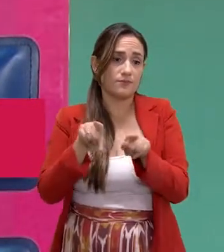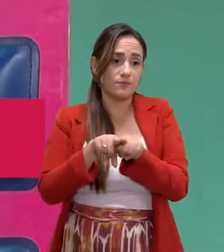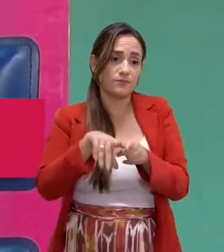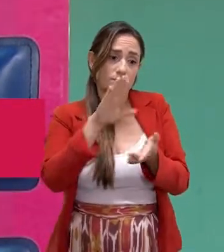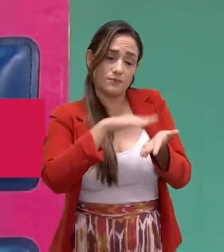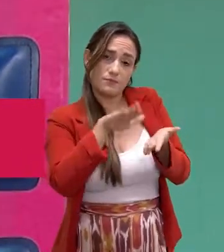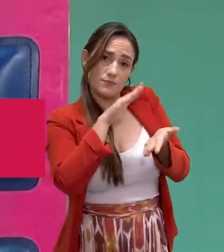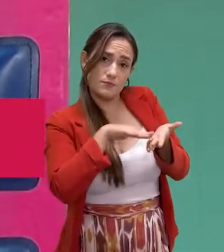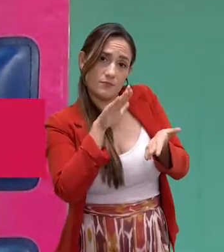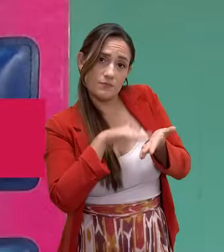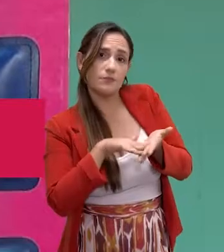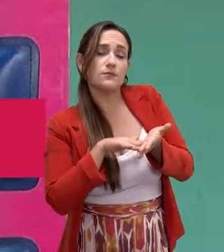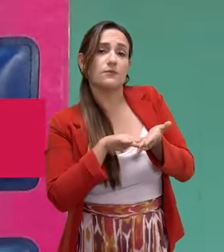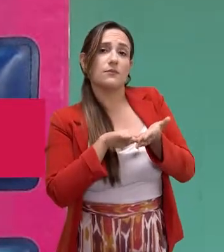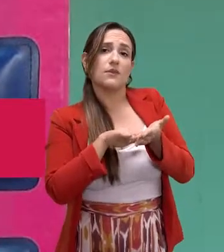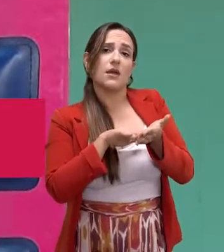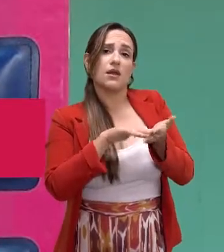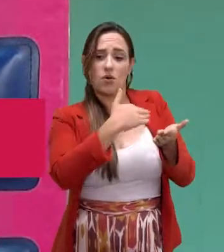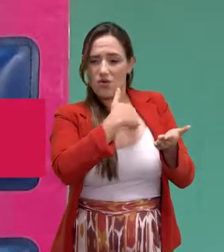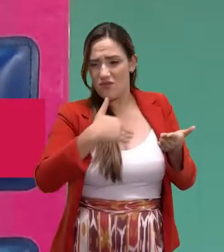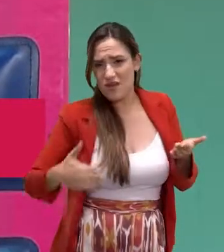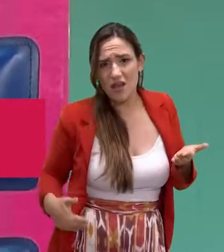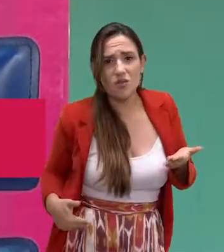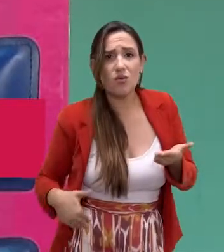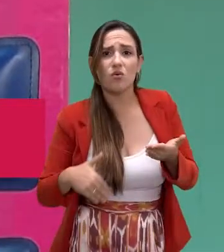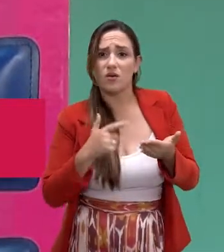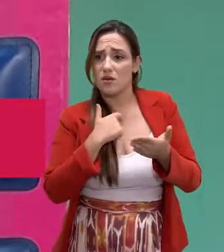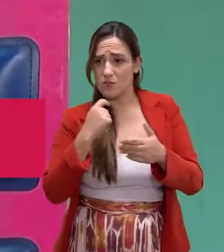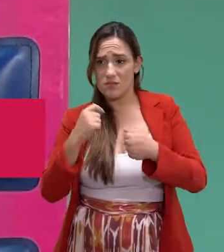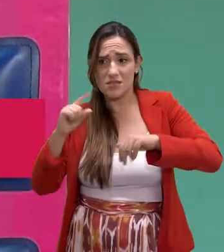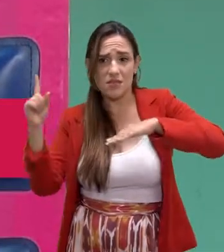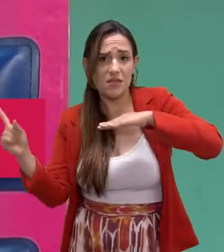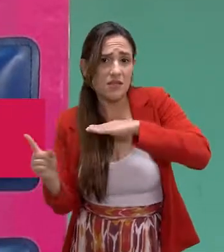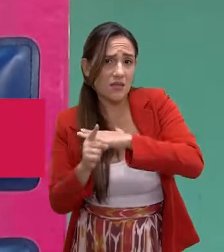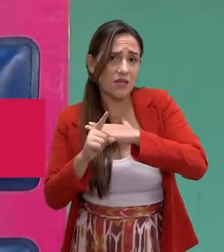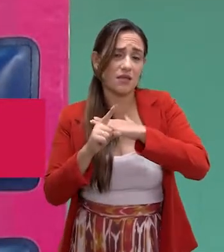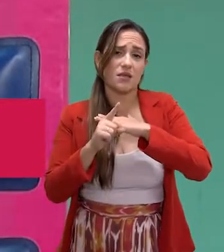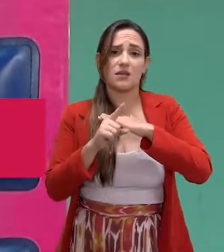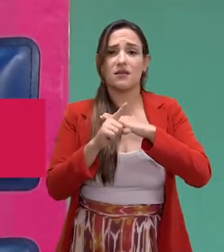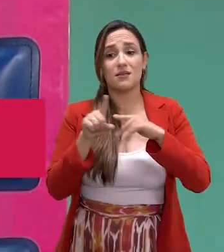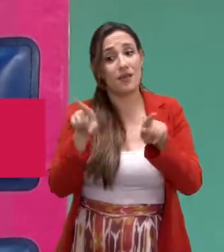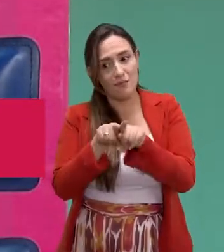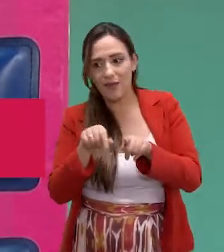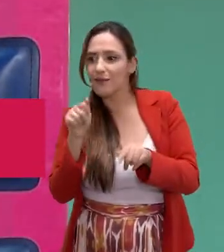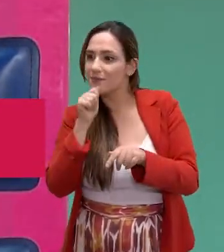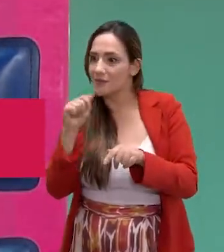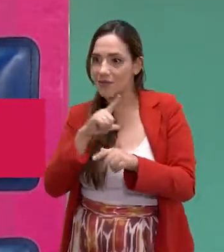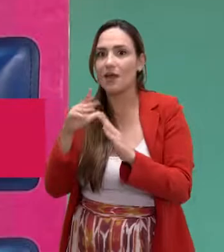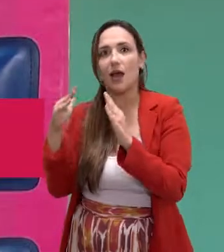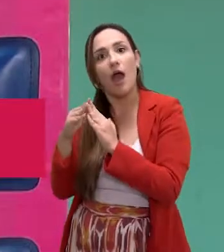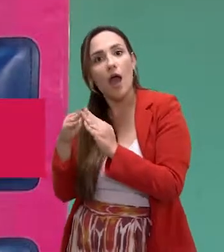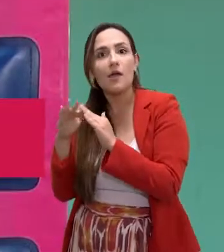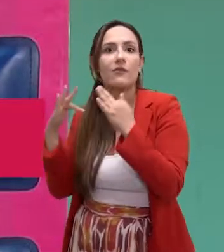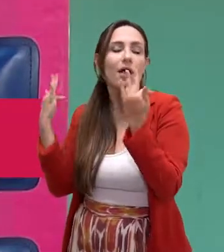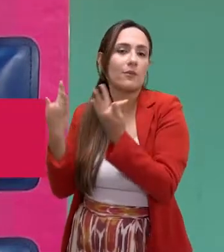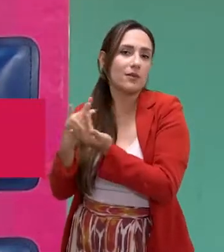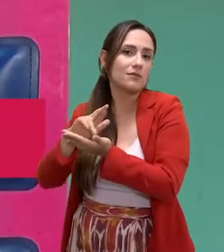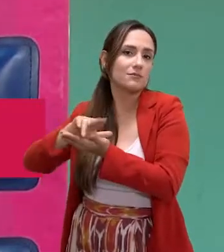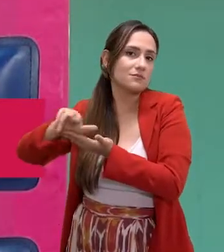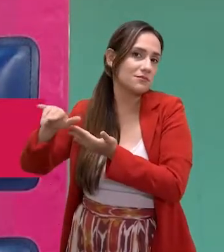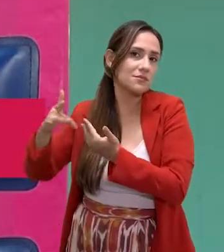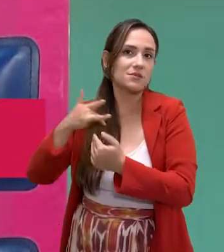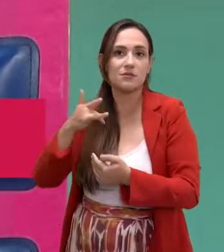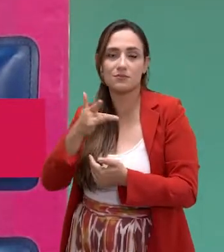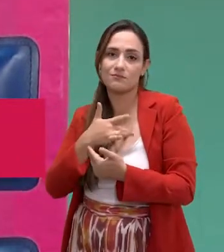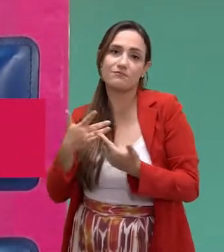os secretários a atender, o governador e também a casa, a família, as suas prioridades, enfim, a sua